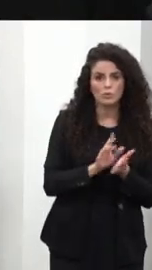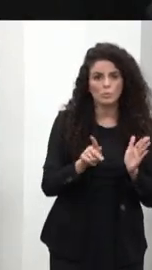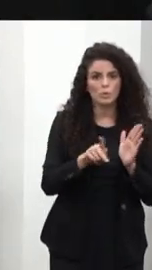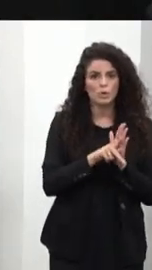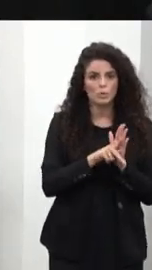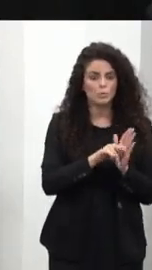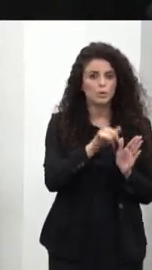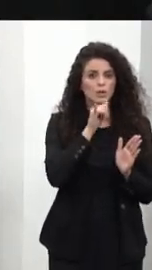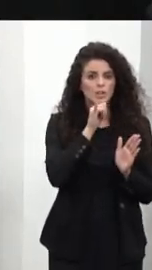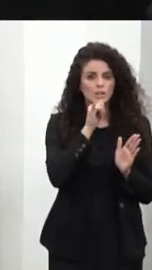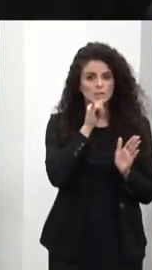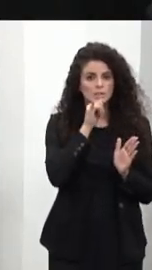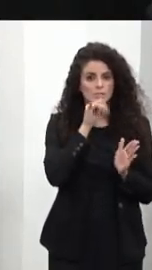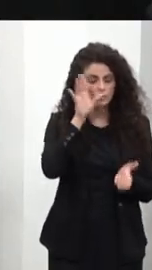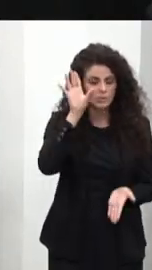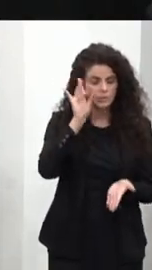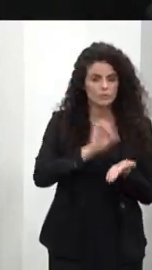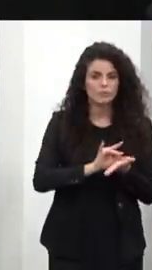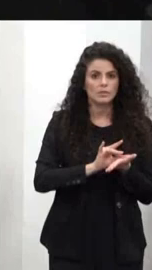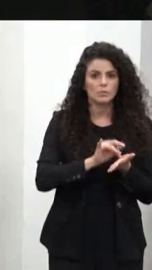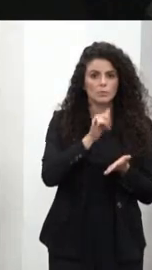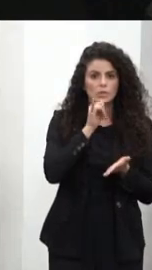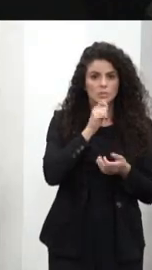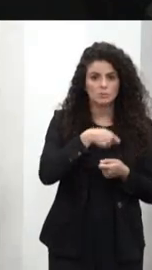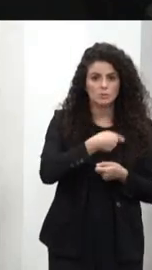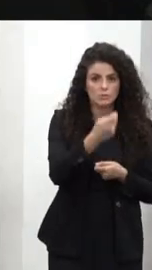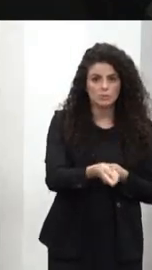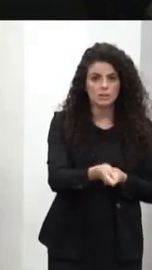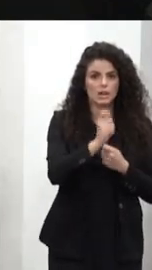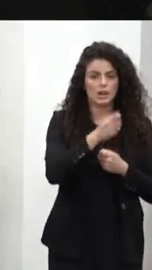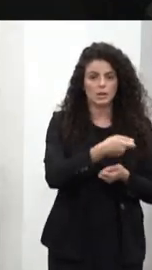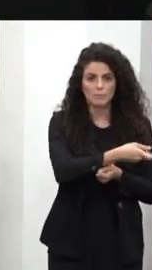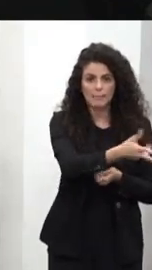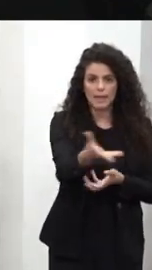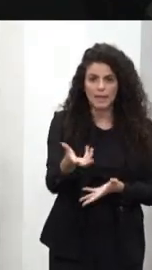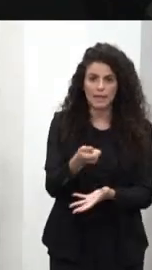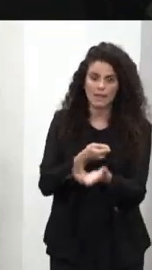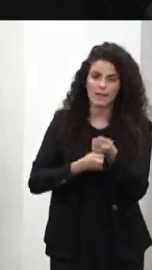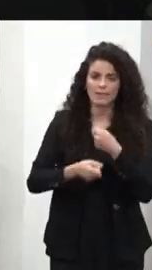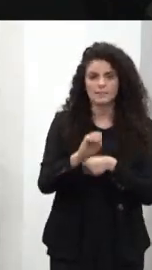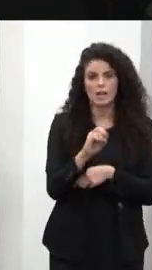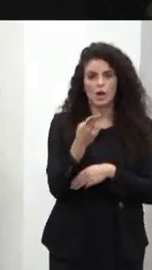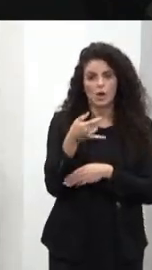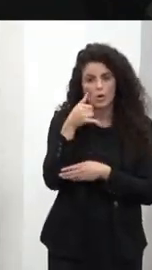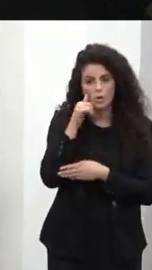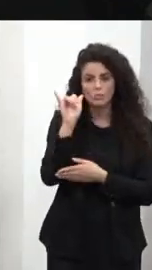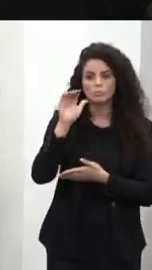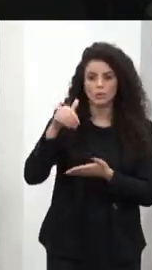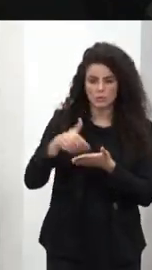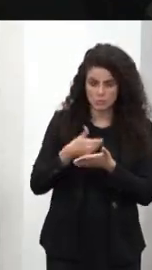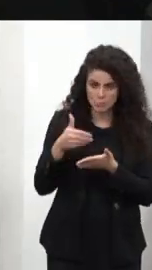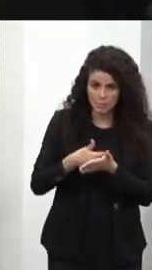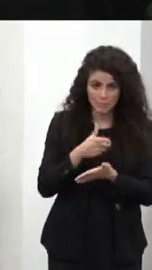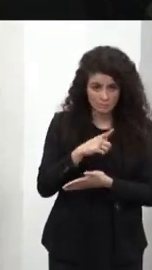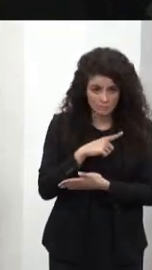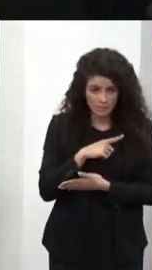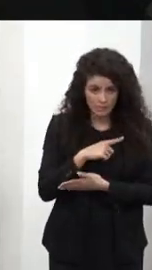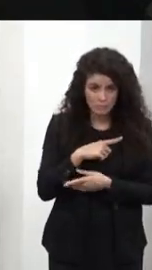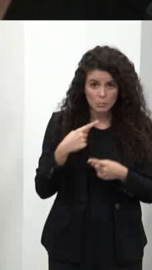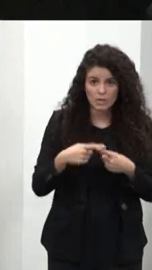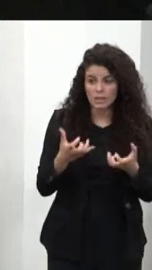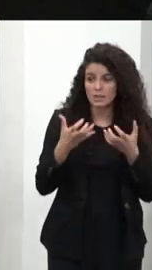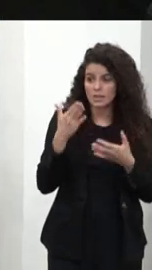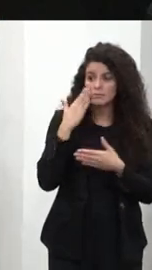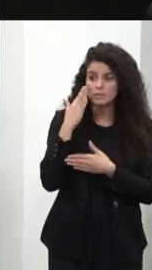exercício das atividades da Pesca artesanal do boi de mamão certo é e assim por diante então